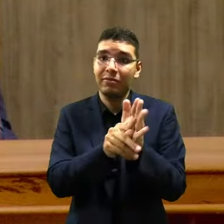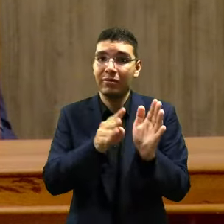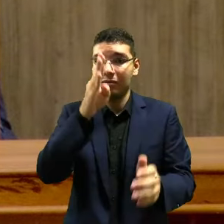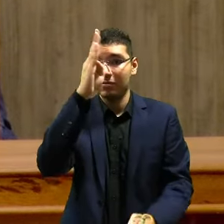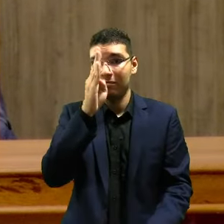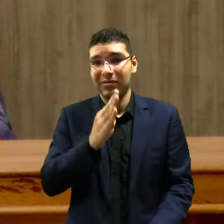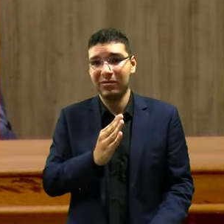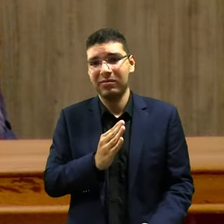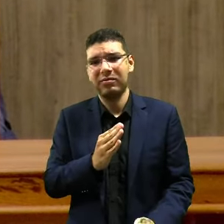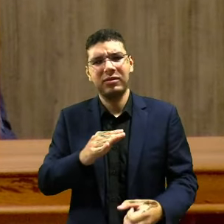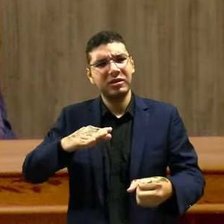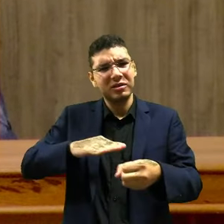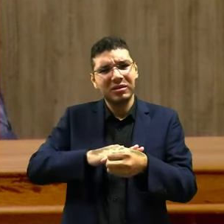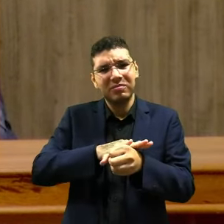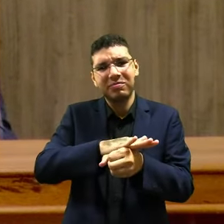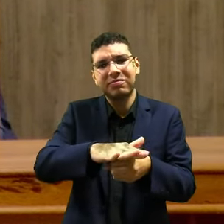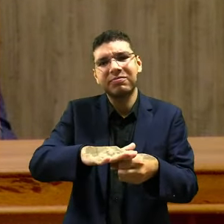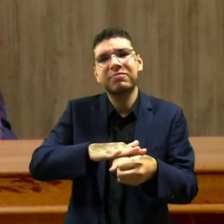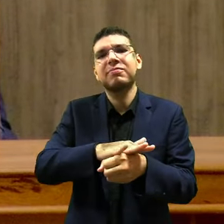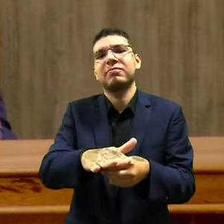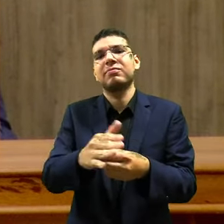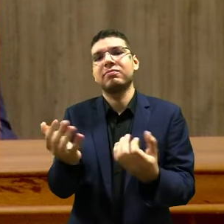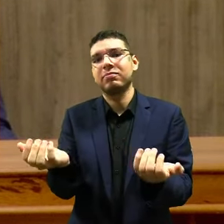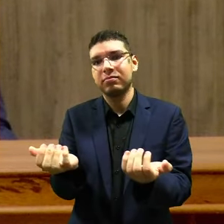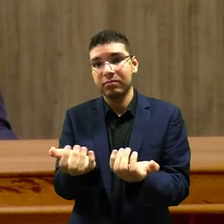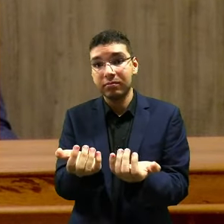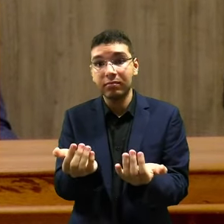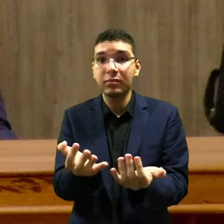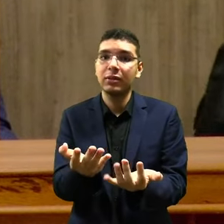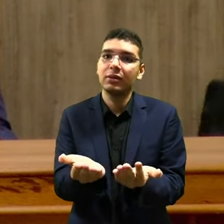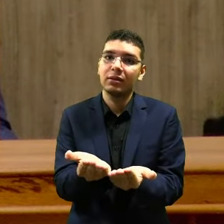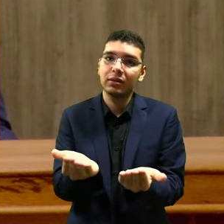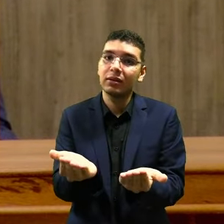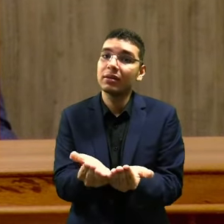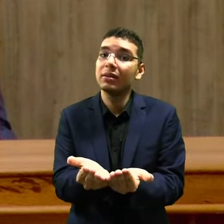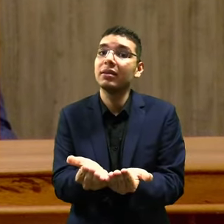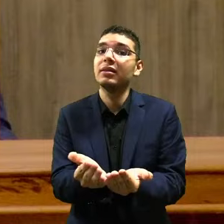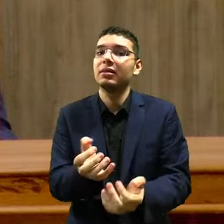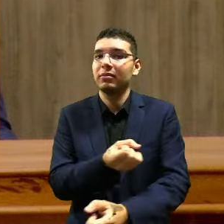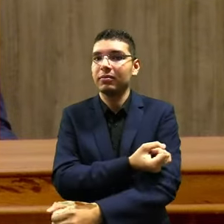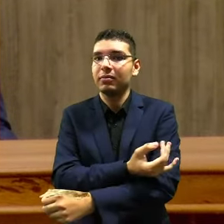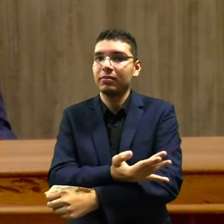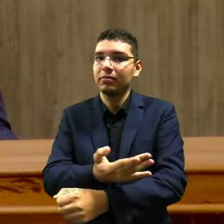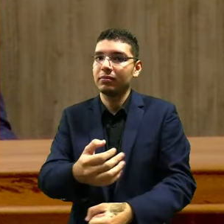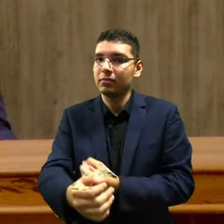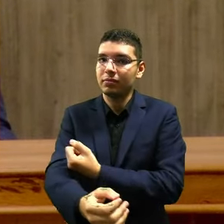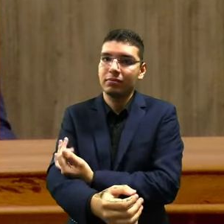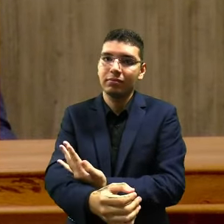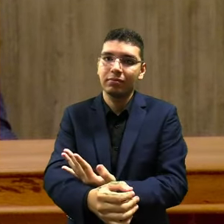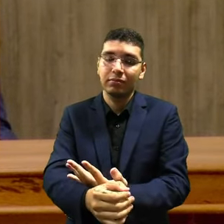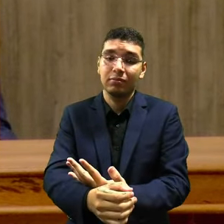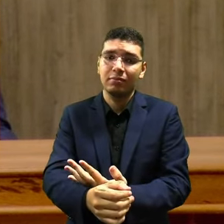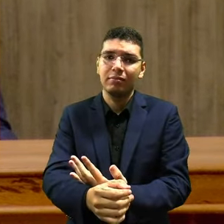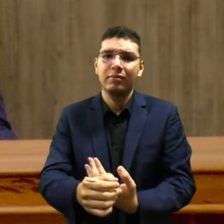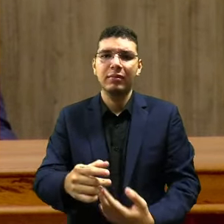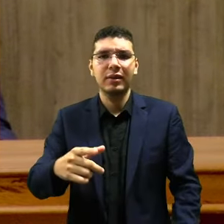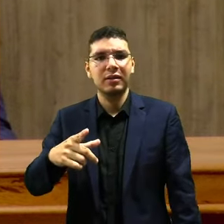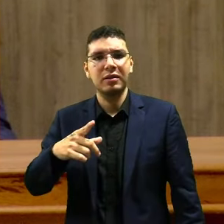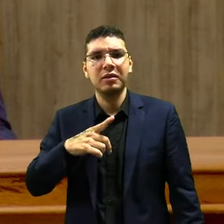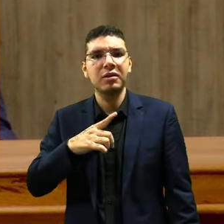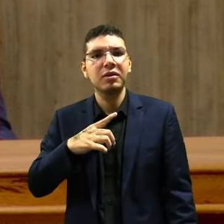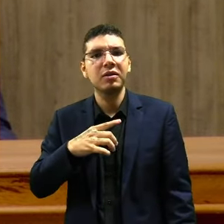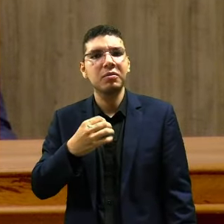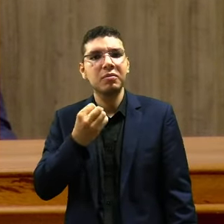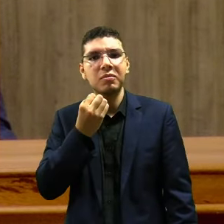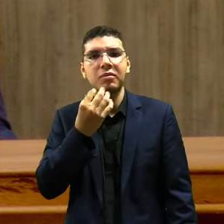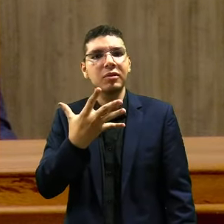emocionais e tem vantagem pastorel no ouvinte emocional tem não meus irmãos quero logo dizer para os